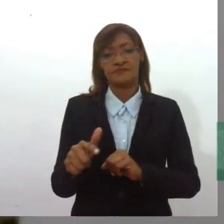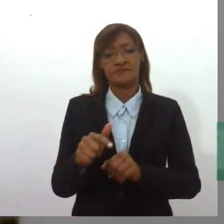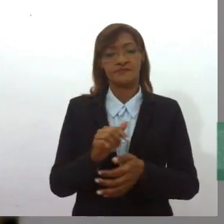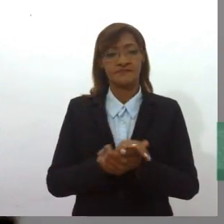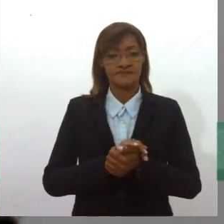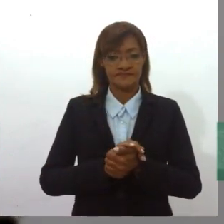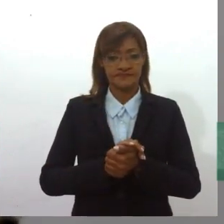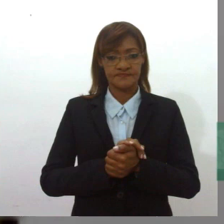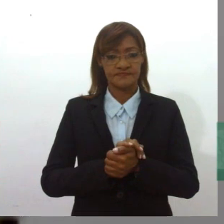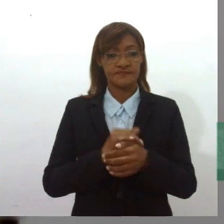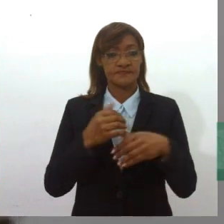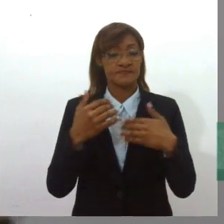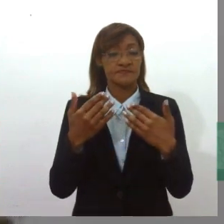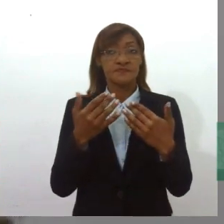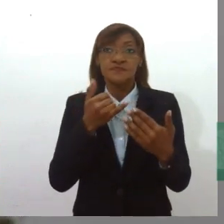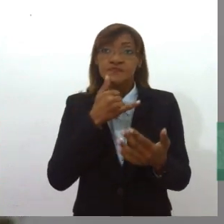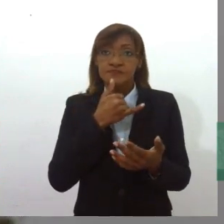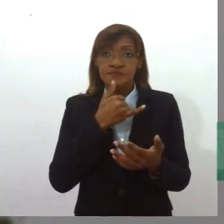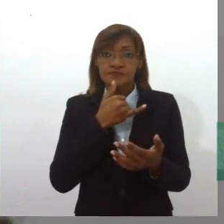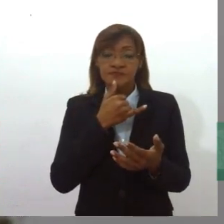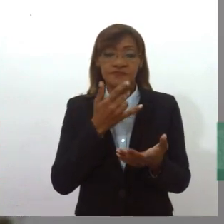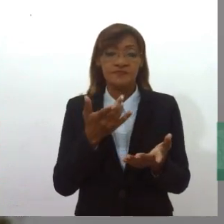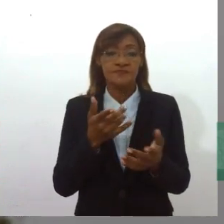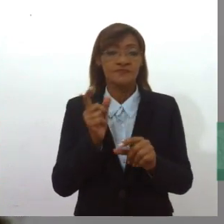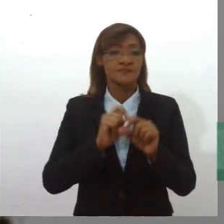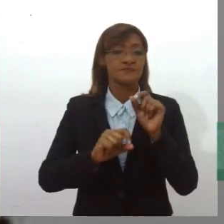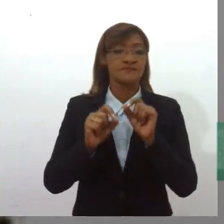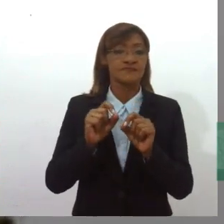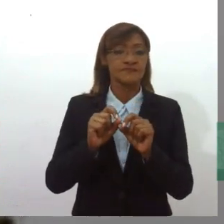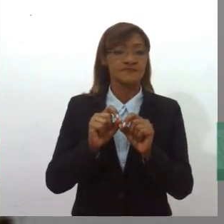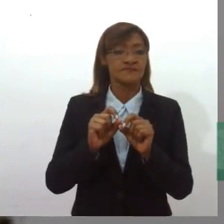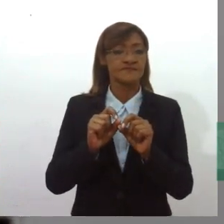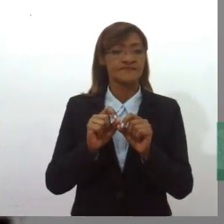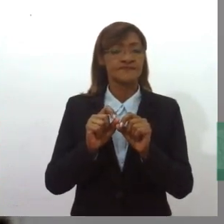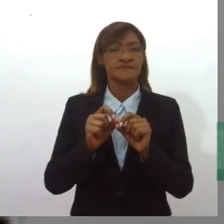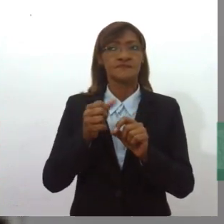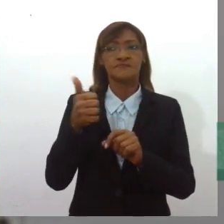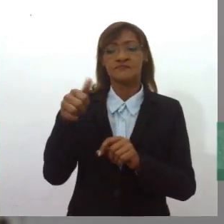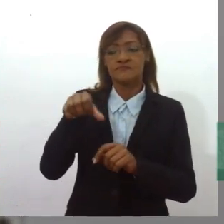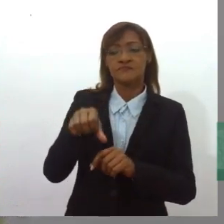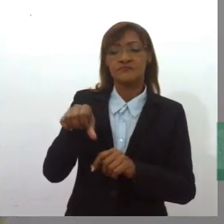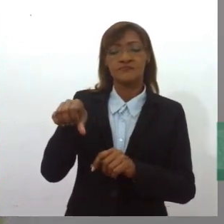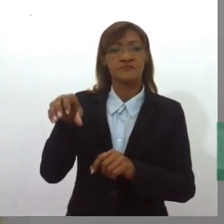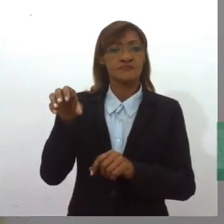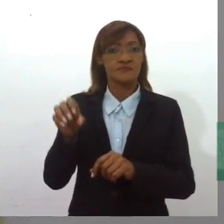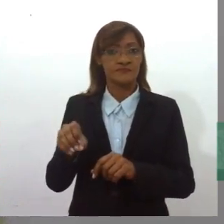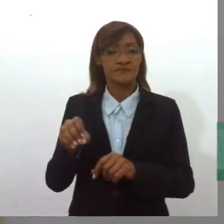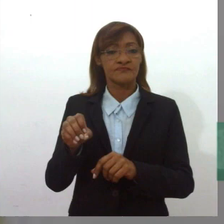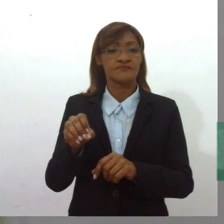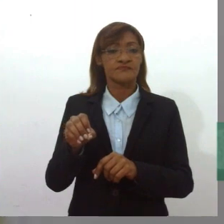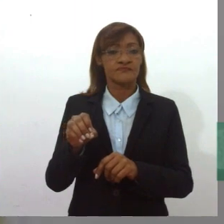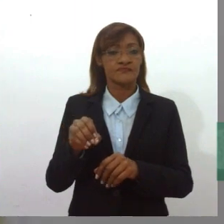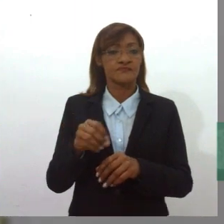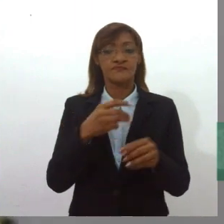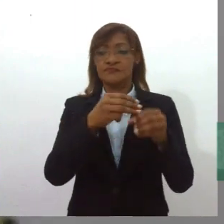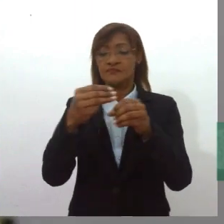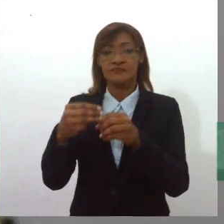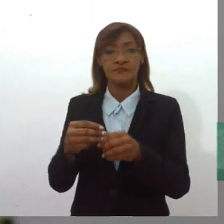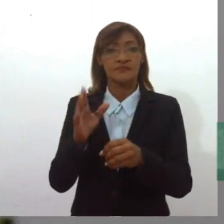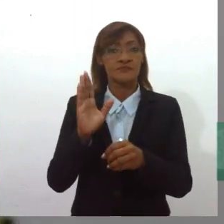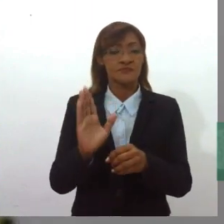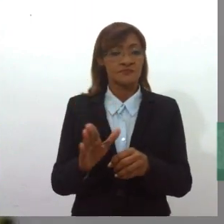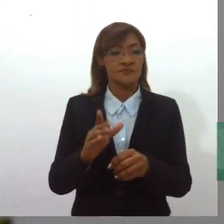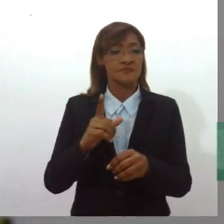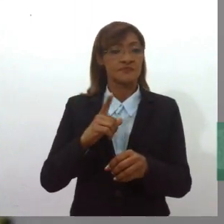eh infelizmente né até comecinho da década de 90 os os municípios aindaa capturavam os cães